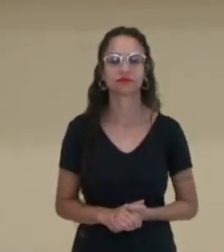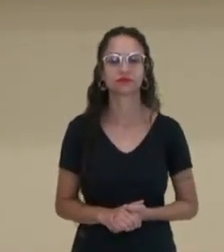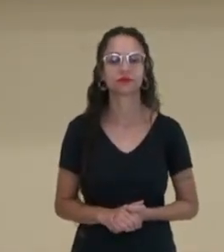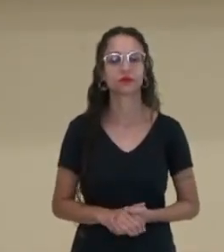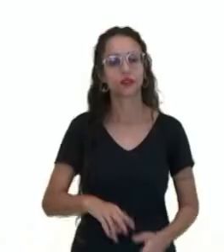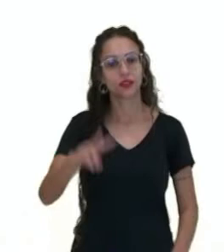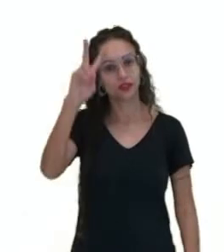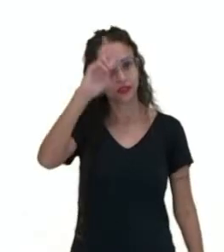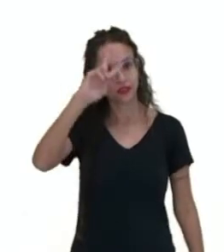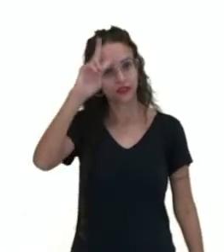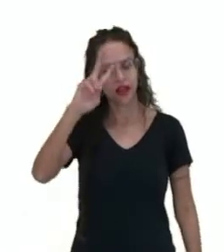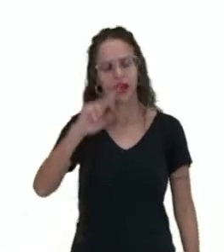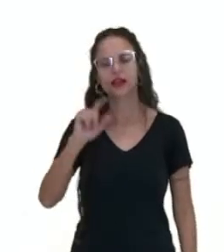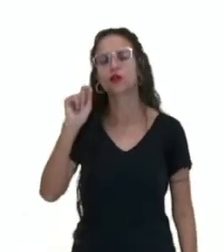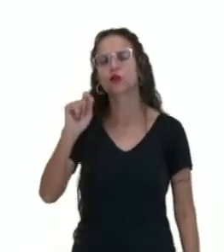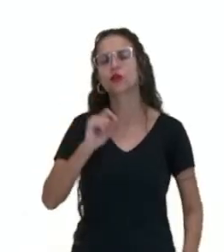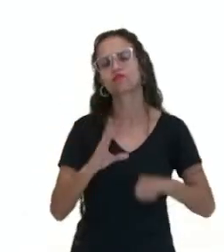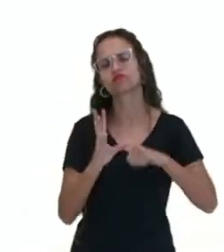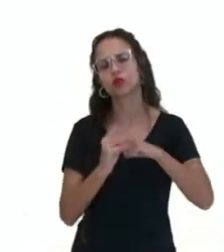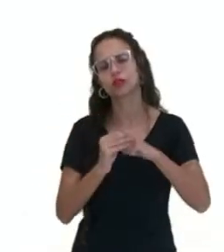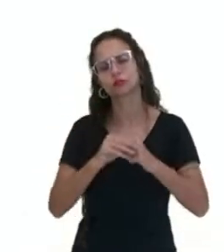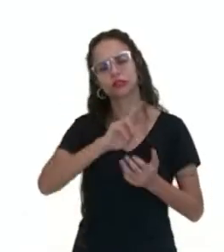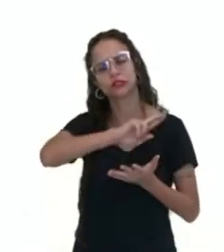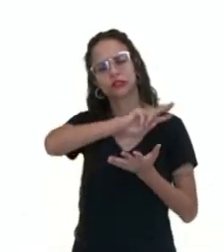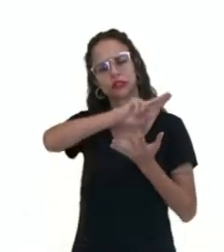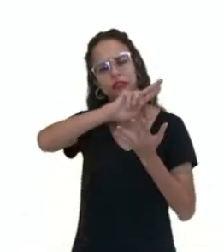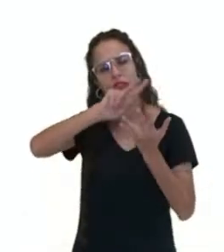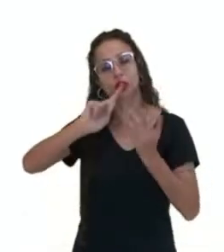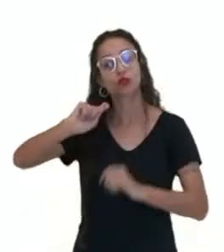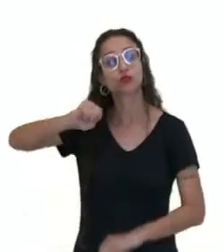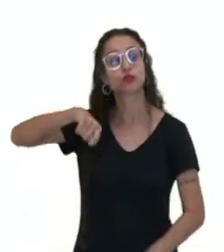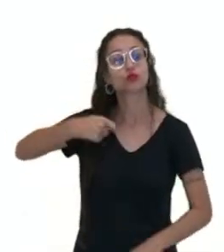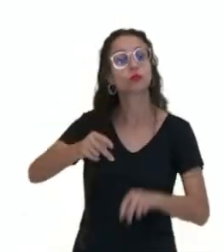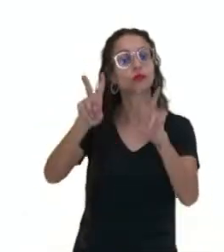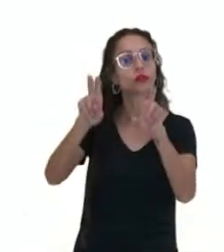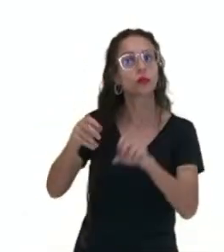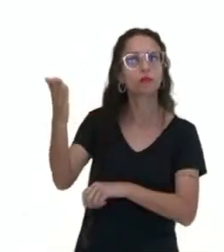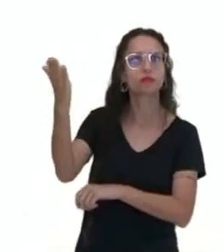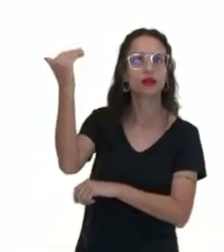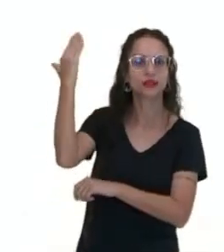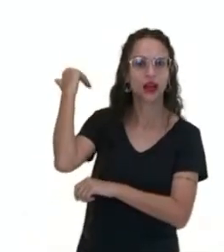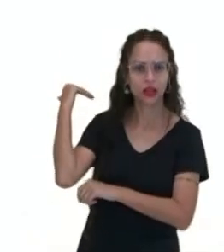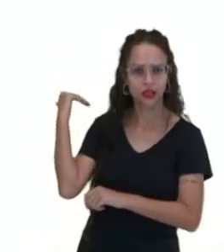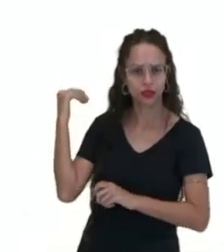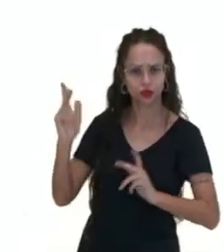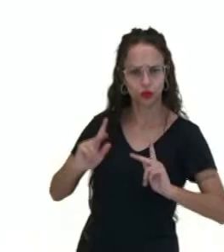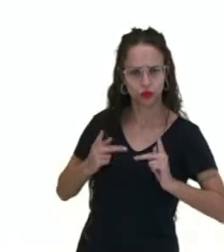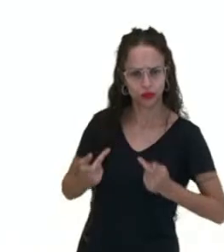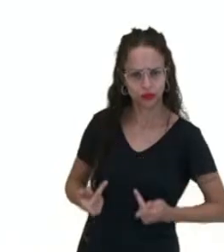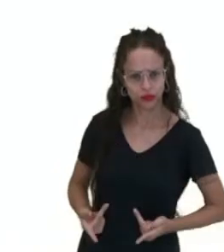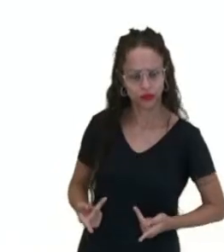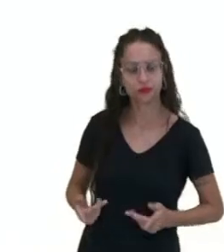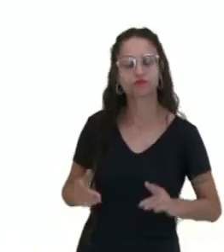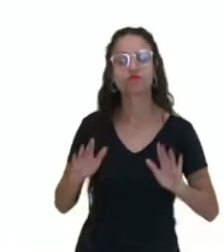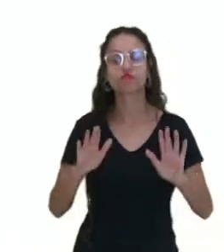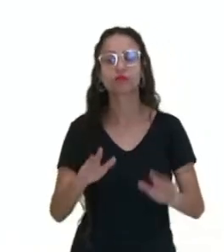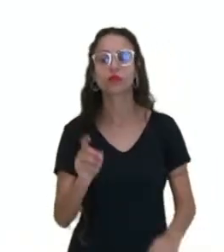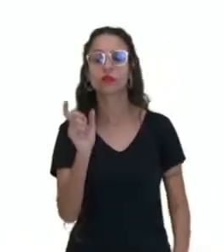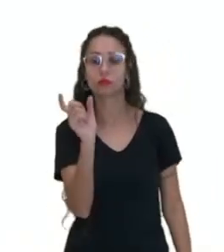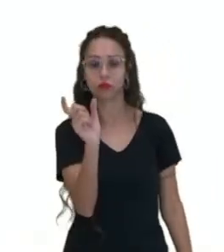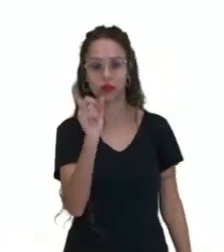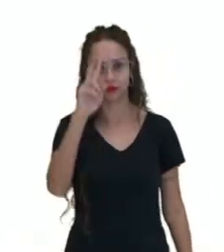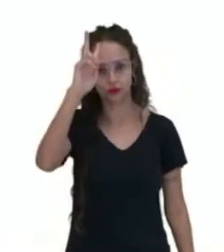História é o conjunto de conhecimento sobre o passado da humanidade, ou de parte dela. O termo